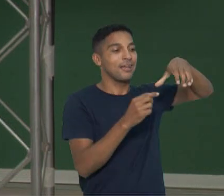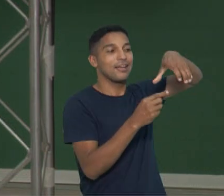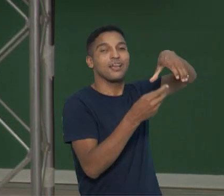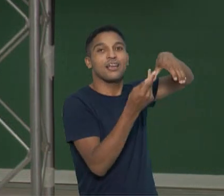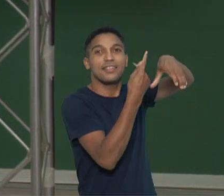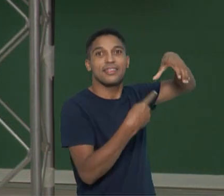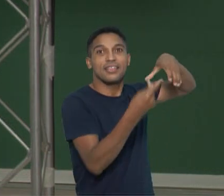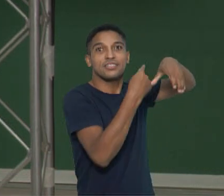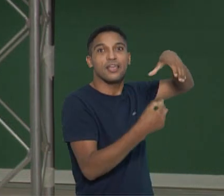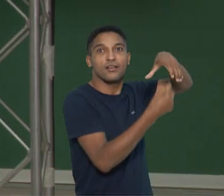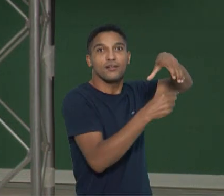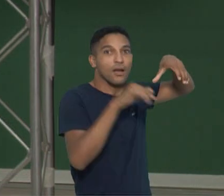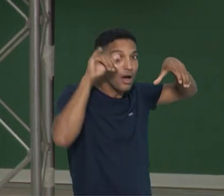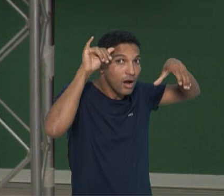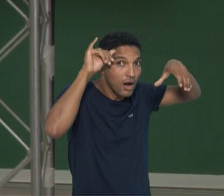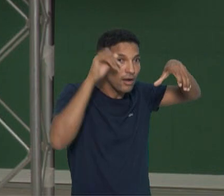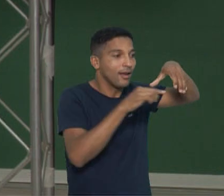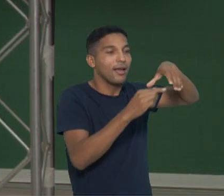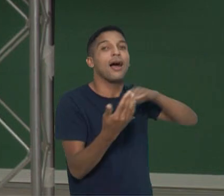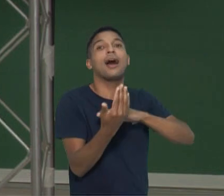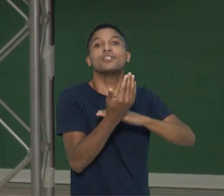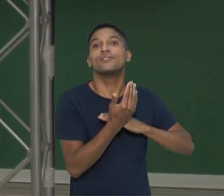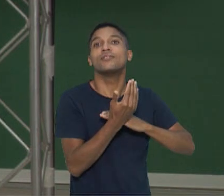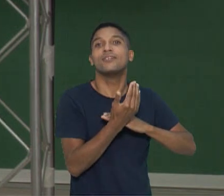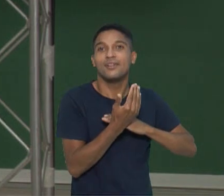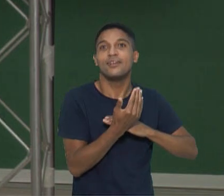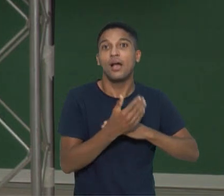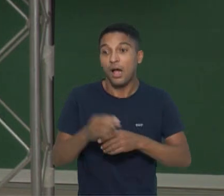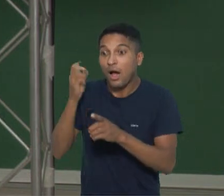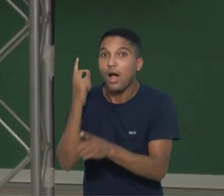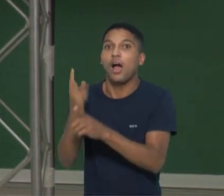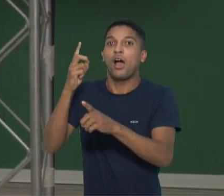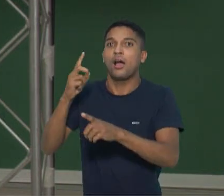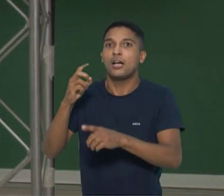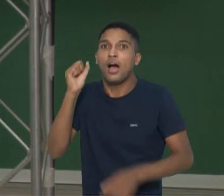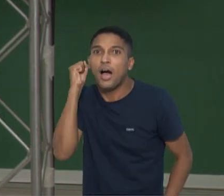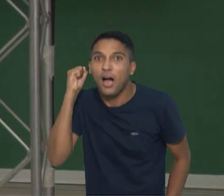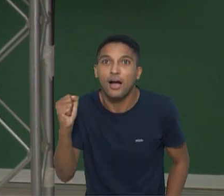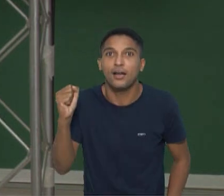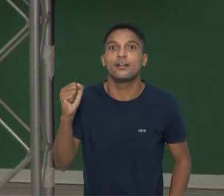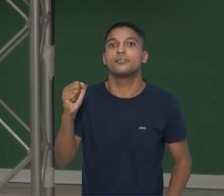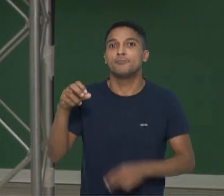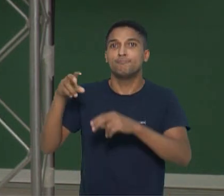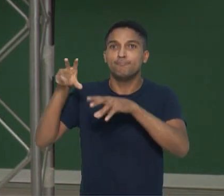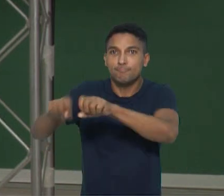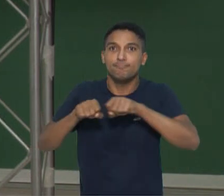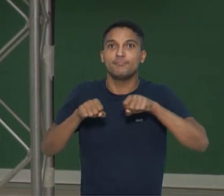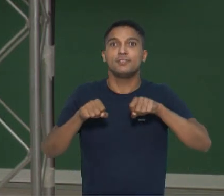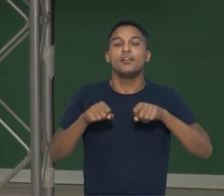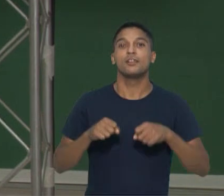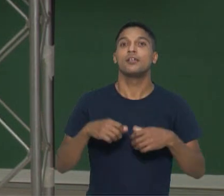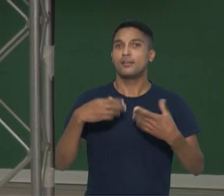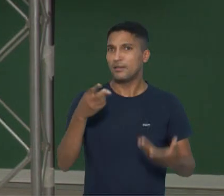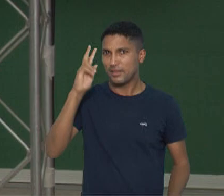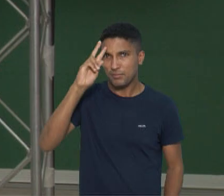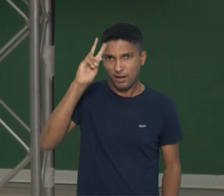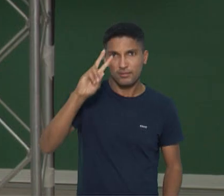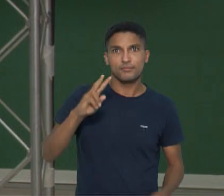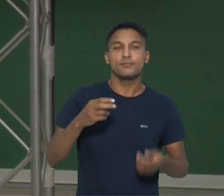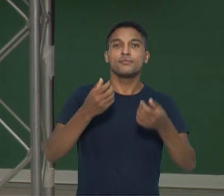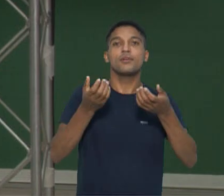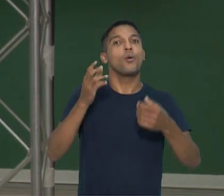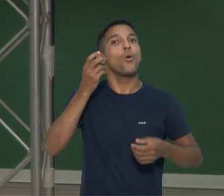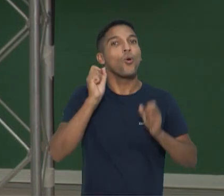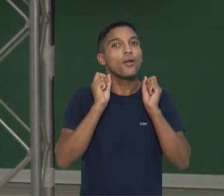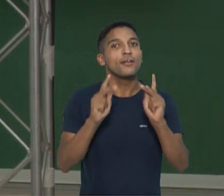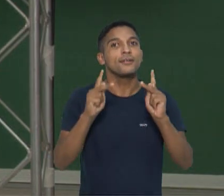Né? Então, eles iam, na verdade, mais confiantes, né, por terem desenhado o animal da parede das cavernas. Lembraram disso?